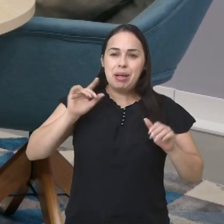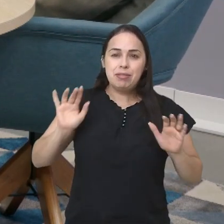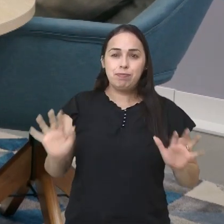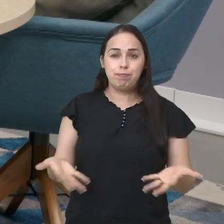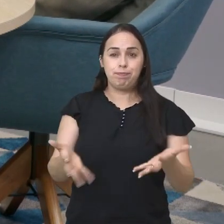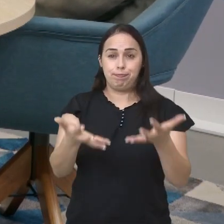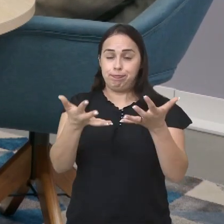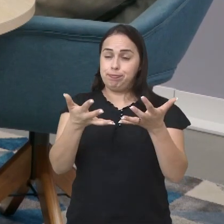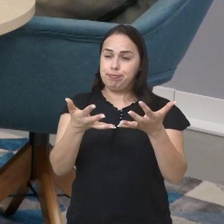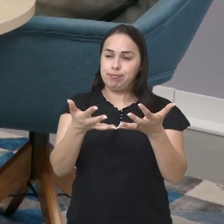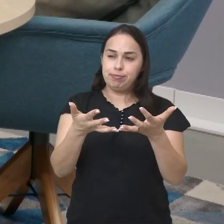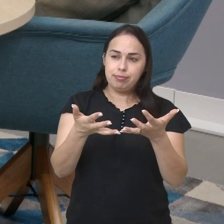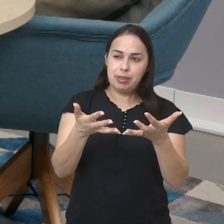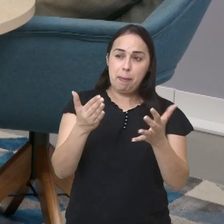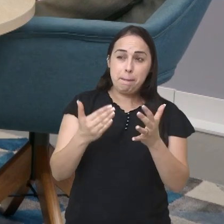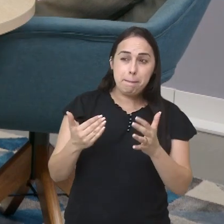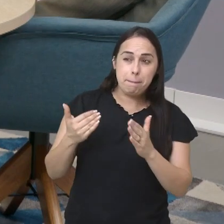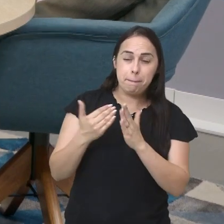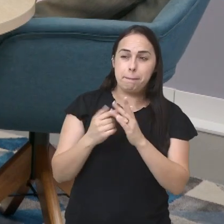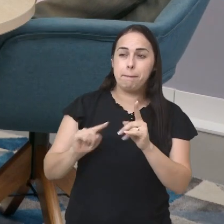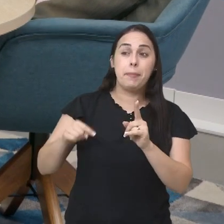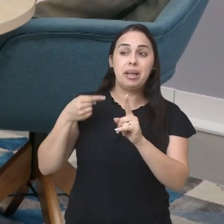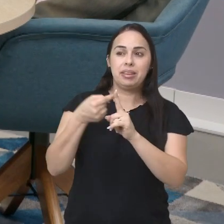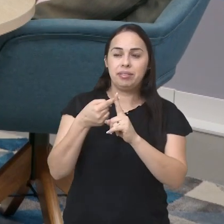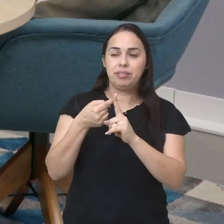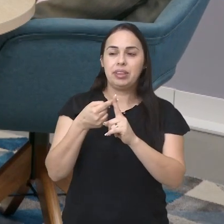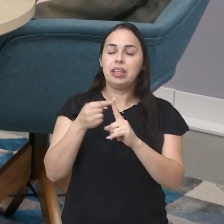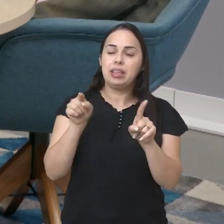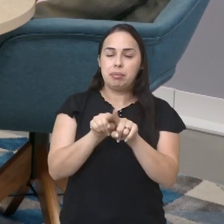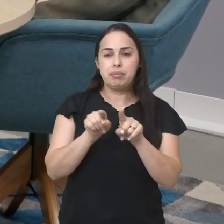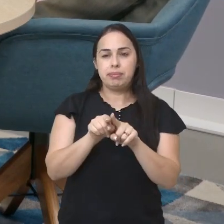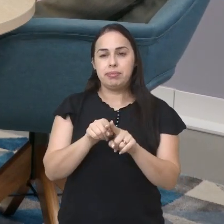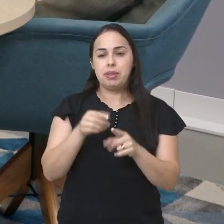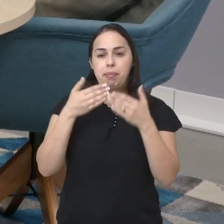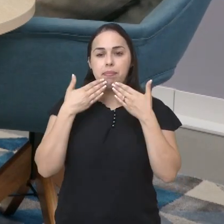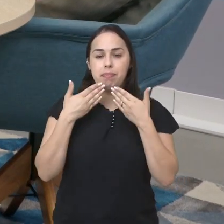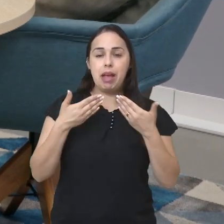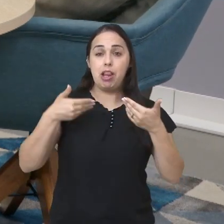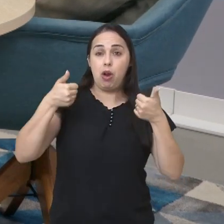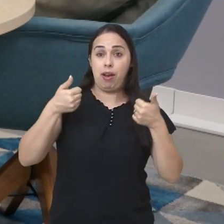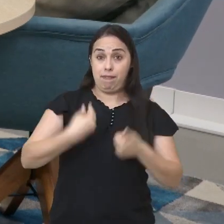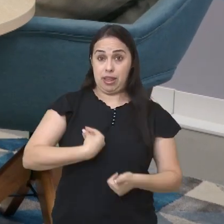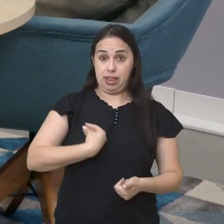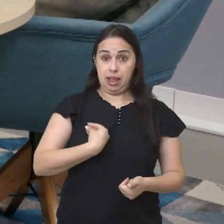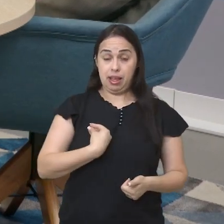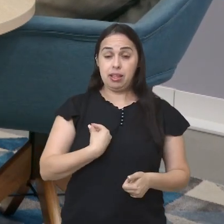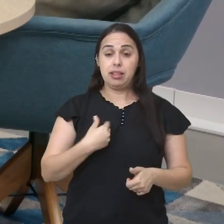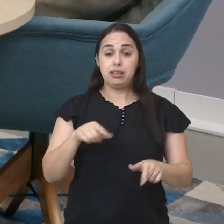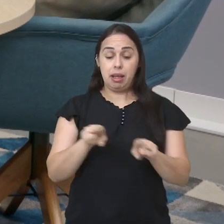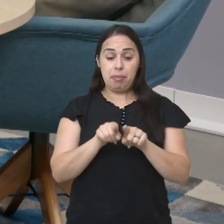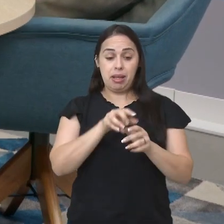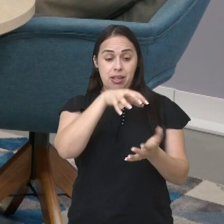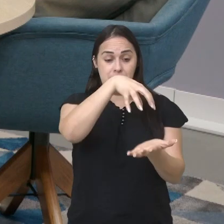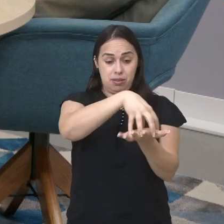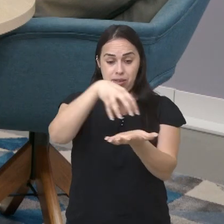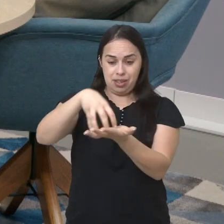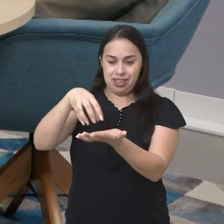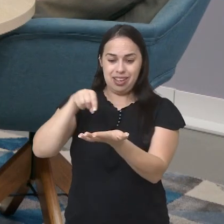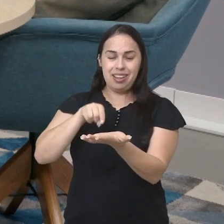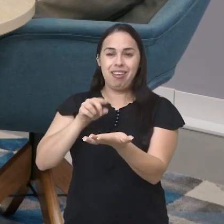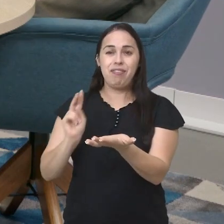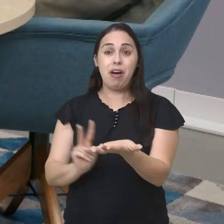para as instituições do terceiro setor, para que a gente melhore não só nossa realidade, mas que essas instituições sejam até